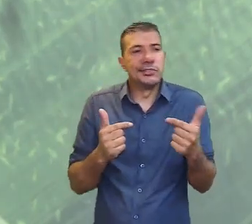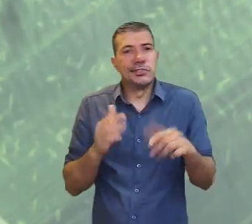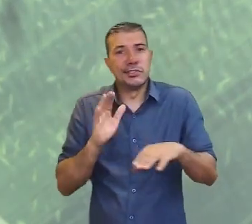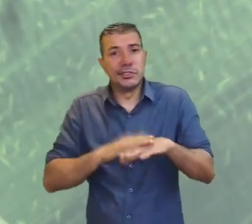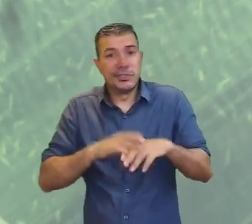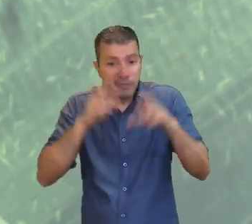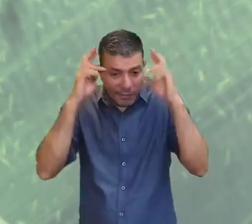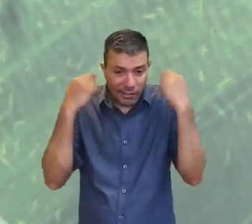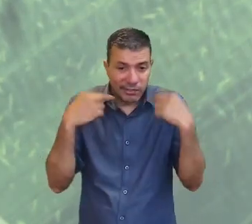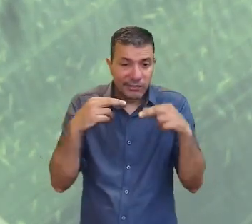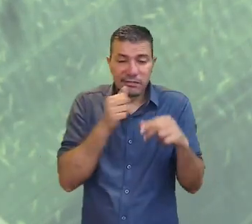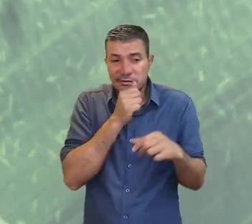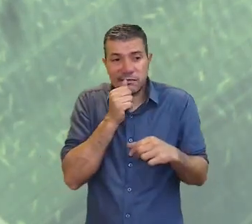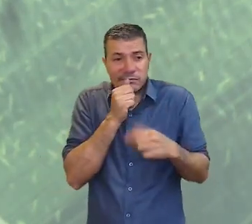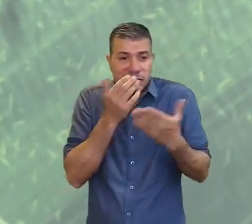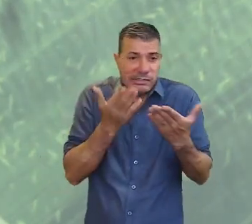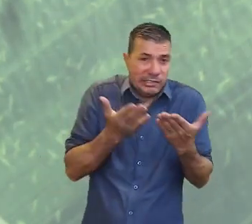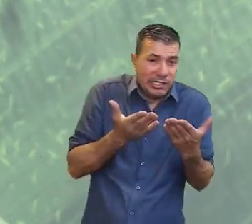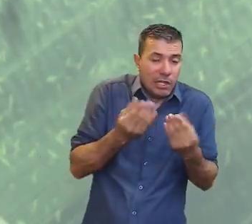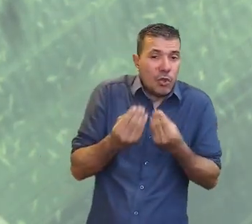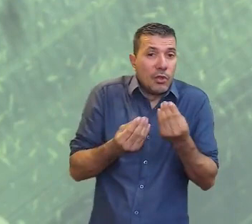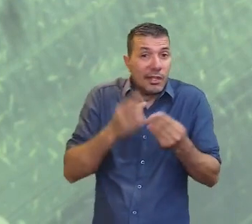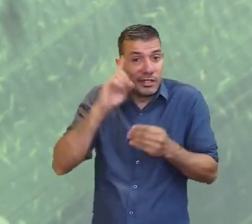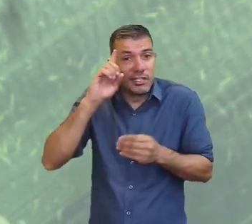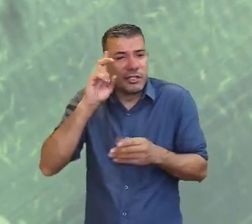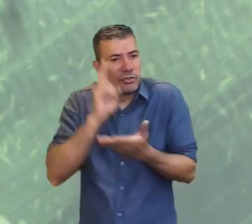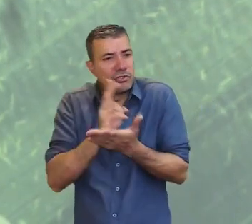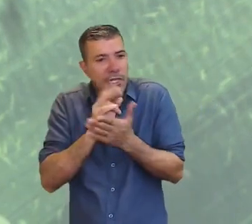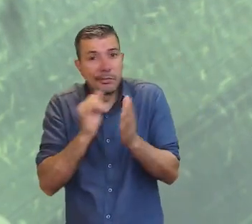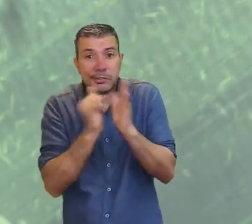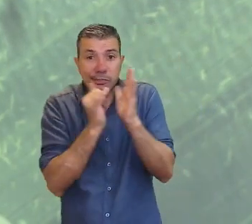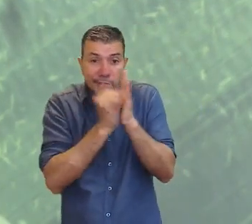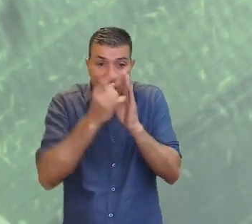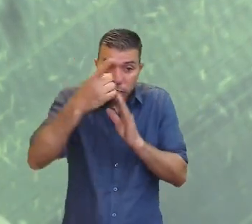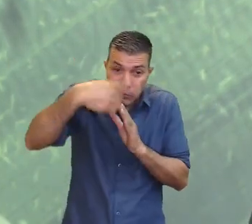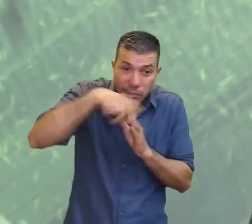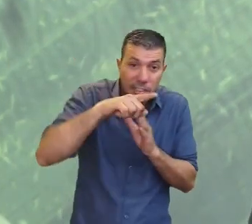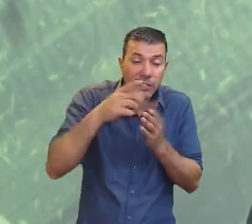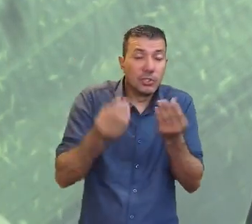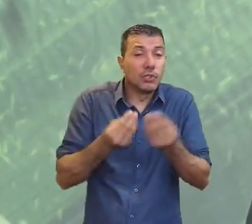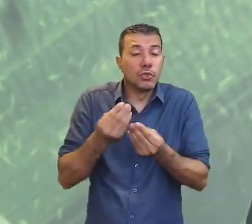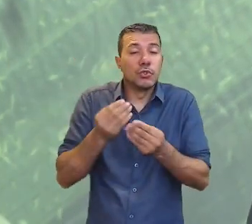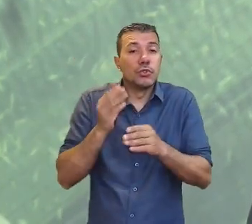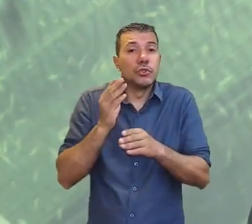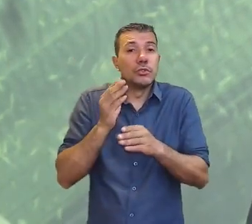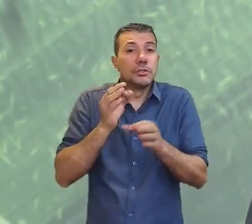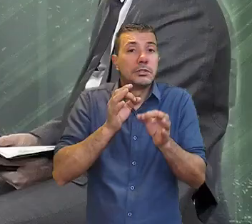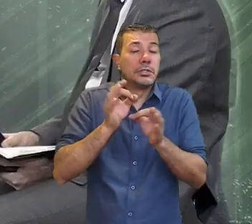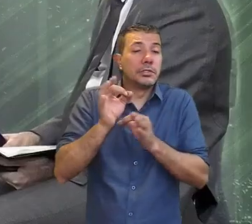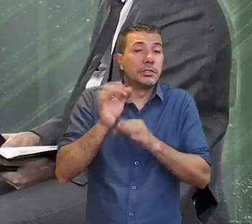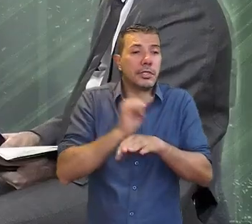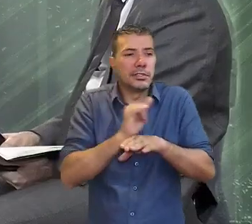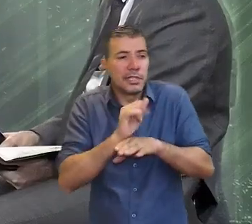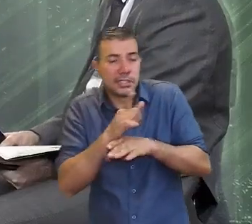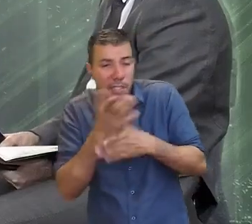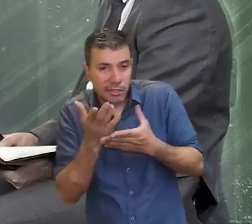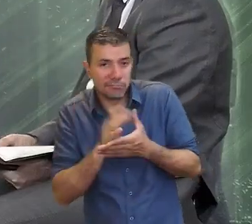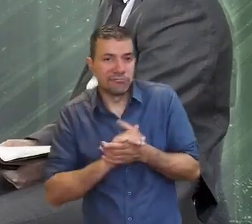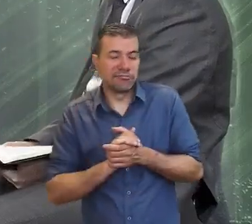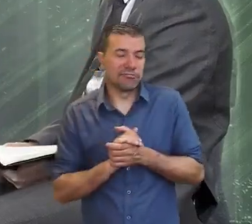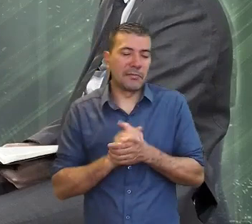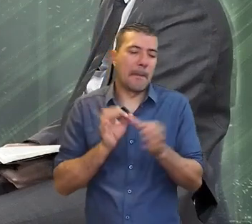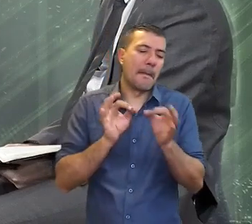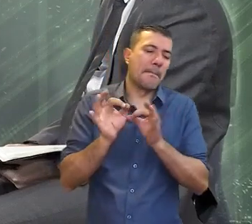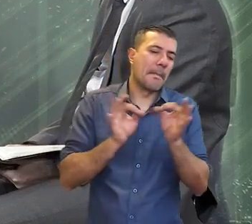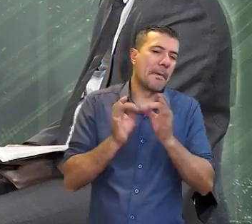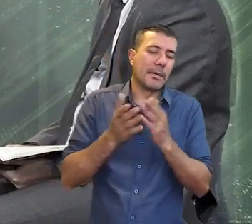seu sacrifício, continuamente Deus estava intercedendo por elas através desse processo aqui. Então, pastor, o senhor até me fez